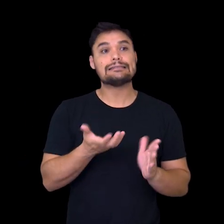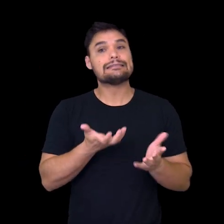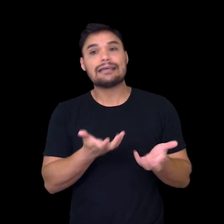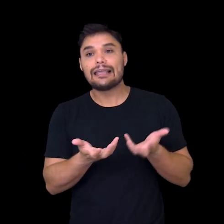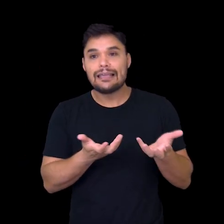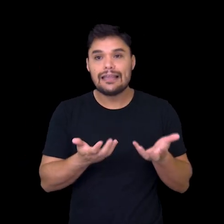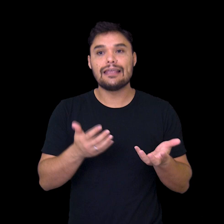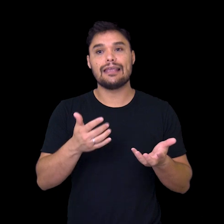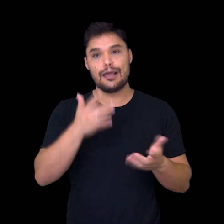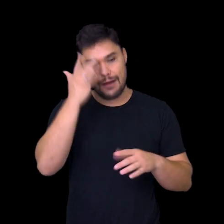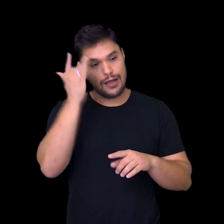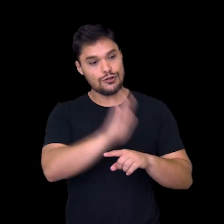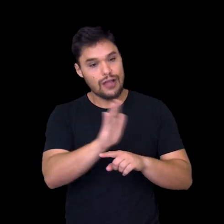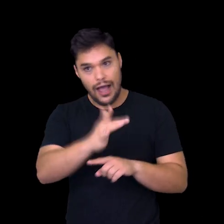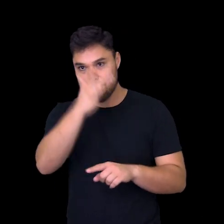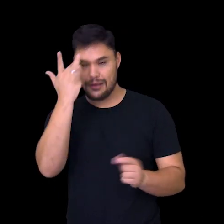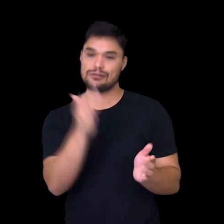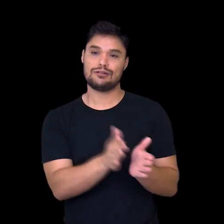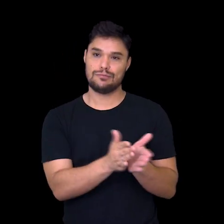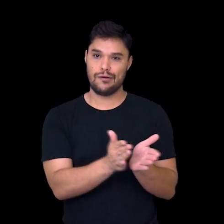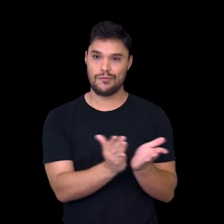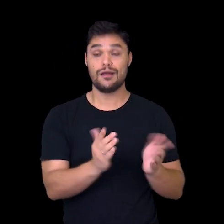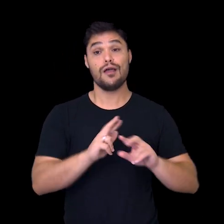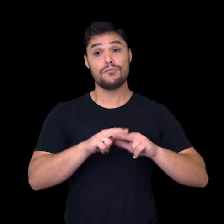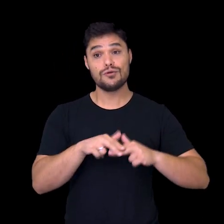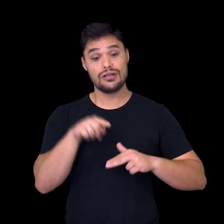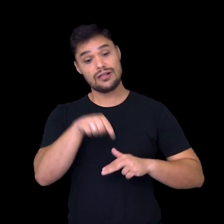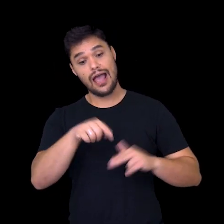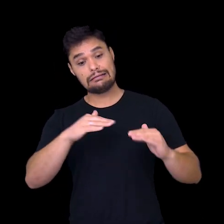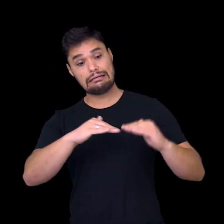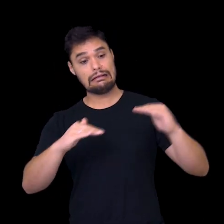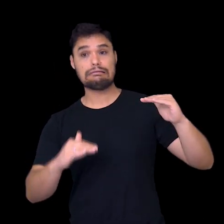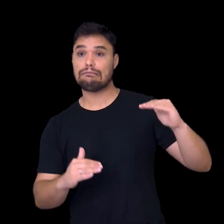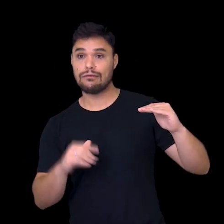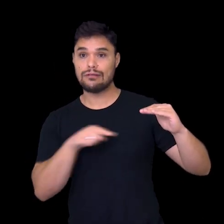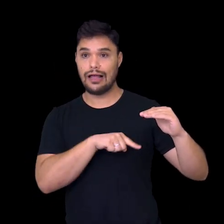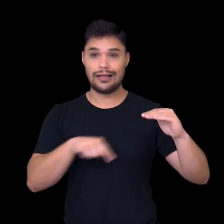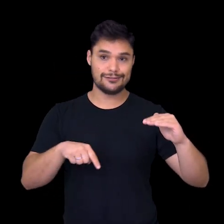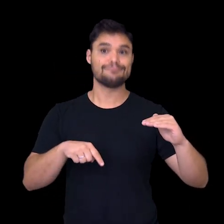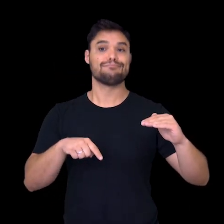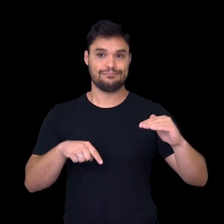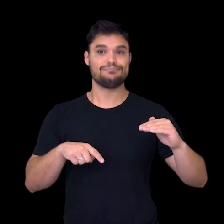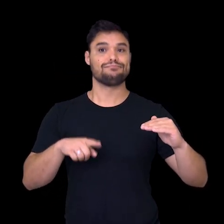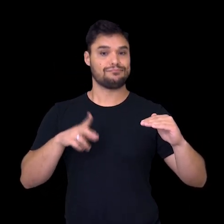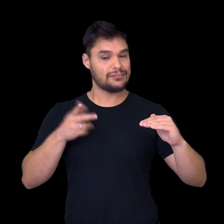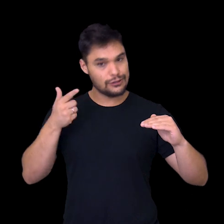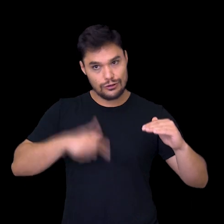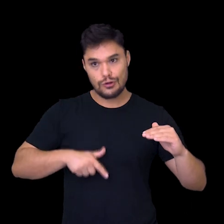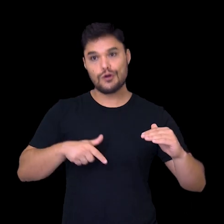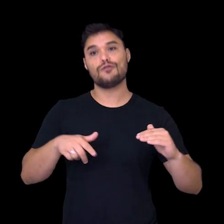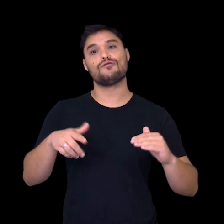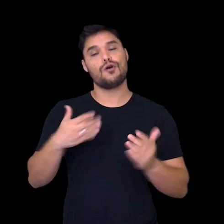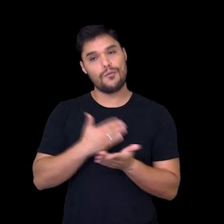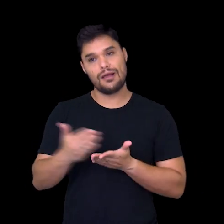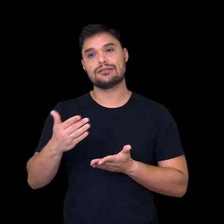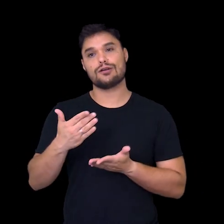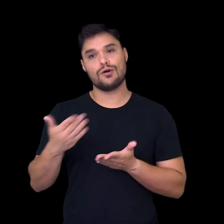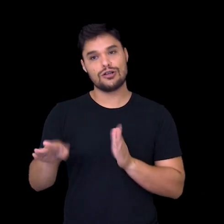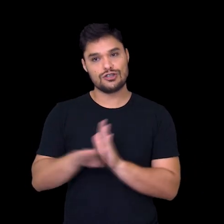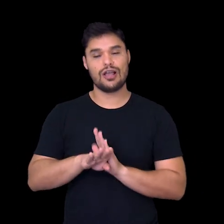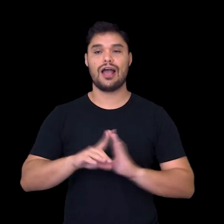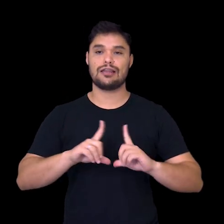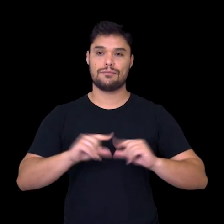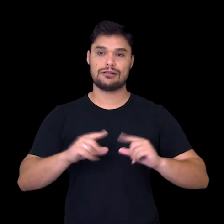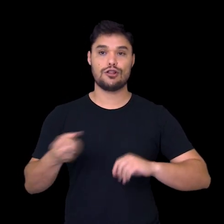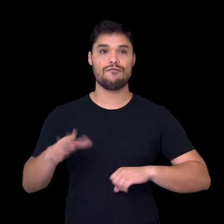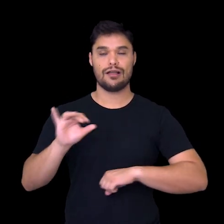essa ilusão para aqueles menos favorecidos também. E aí essa desigualdade vai repercutir de maneira equivalente com a chegada da nova